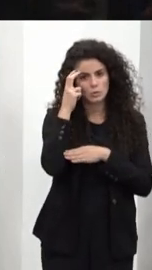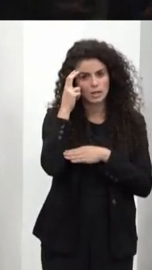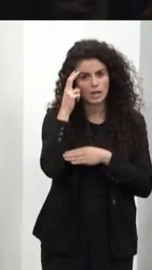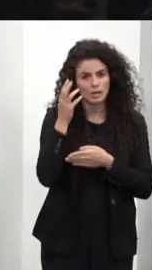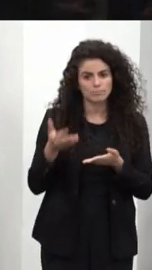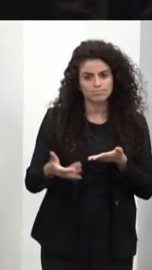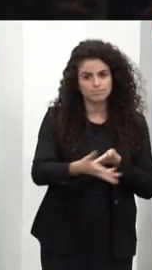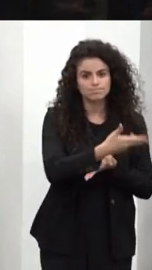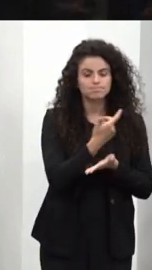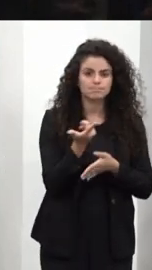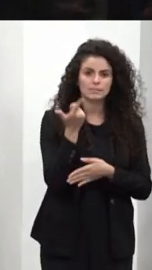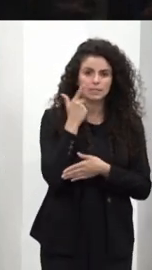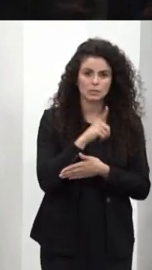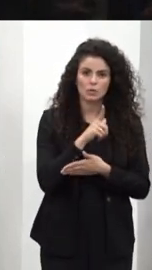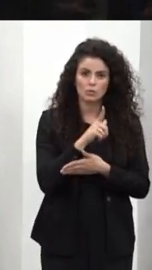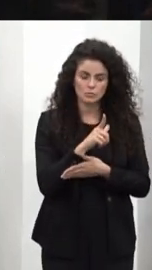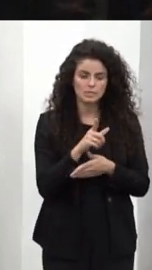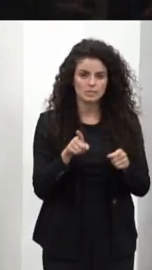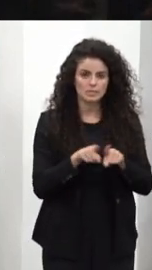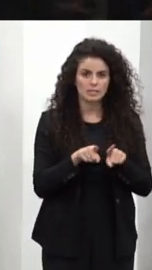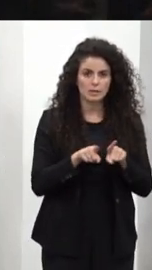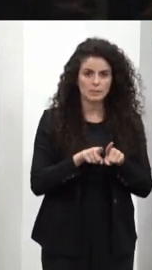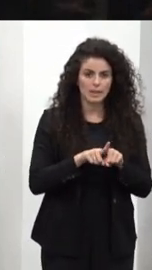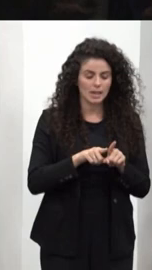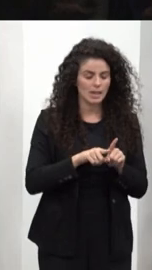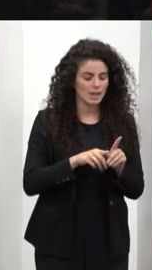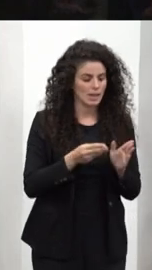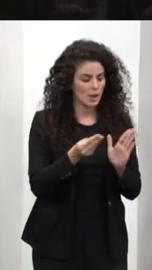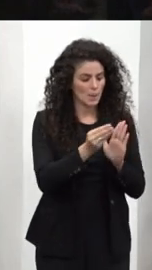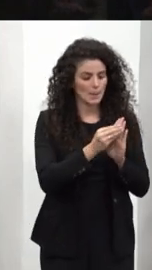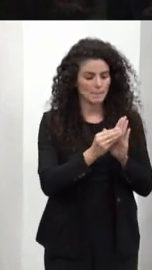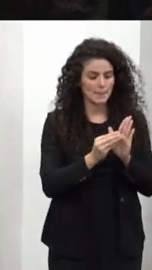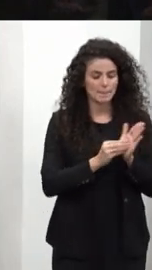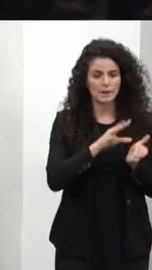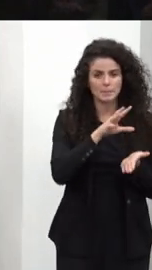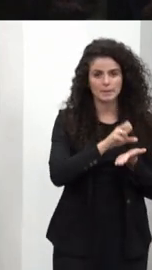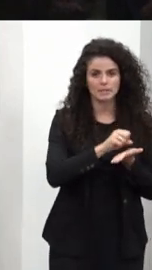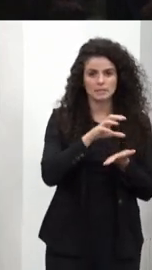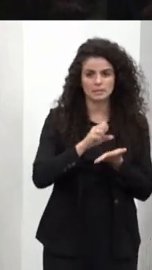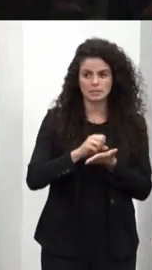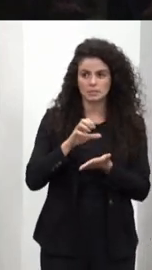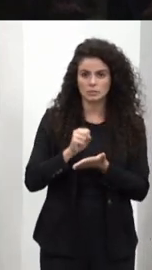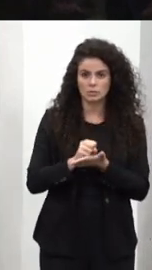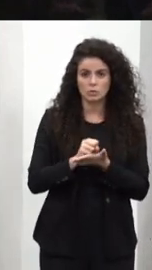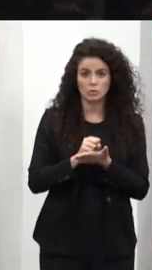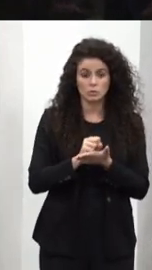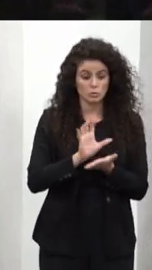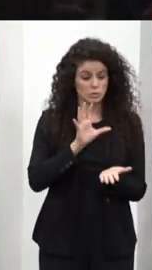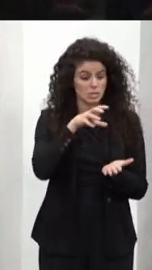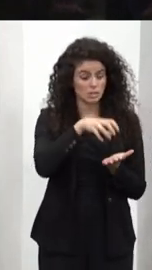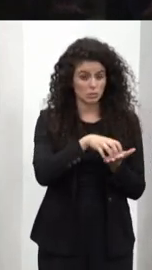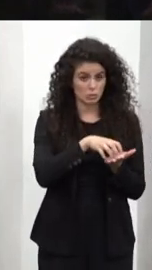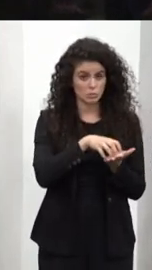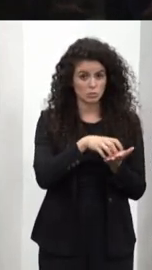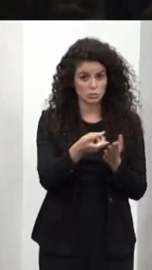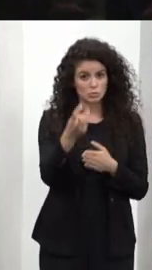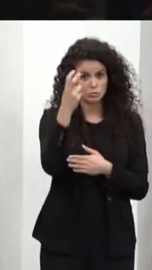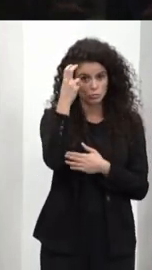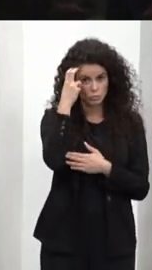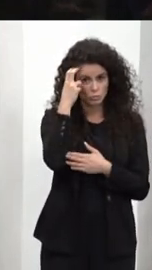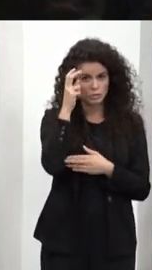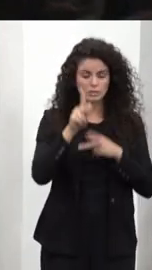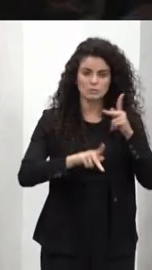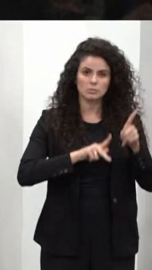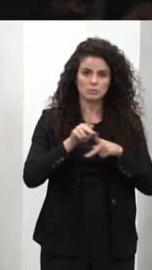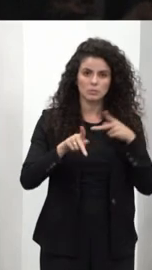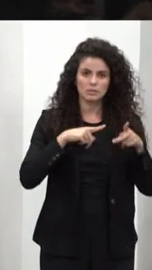acessível quanto a documentação e quanto aos formulários o setor de cultura popular congrega uma variedade de